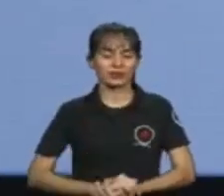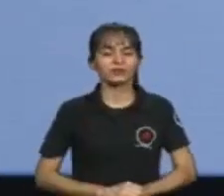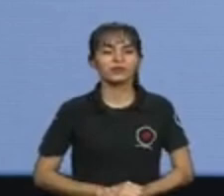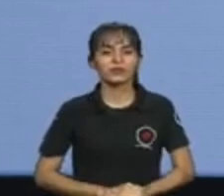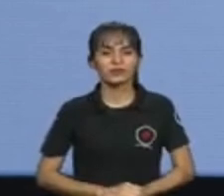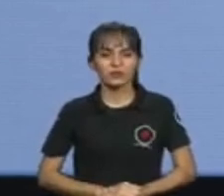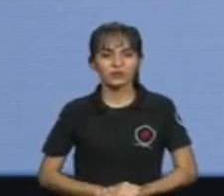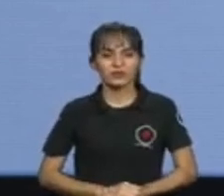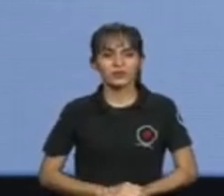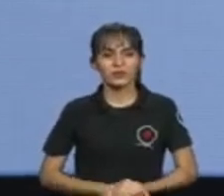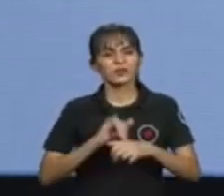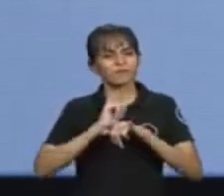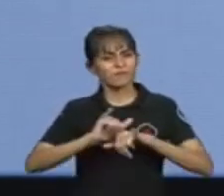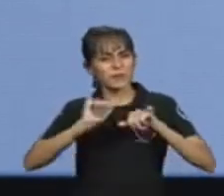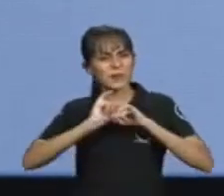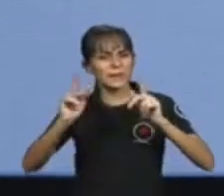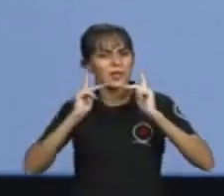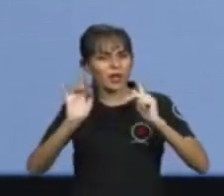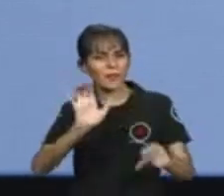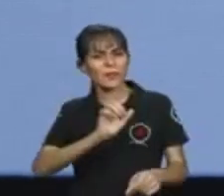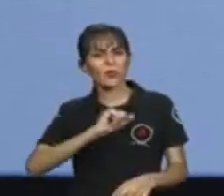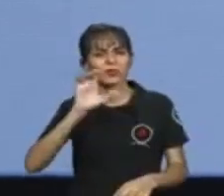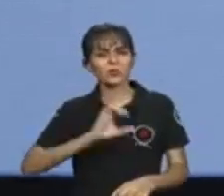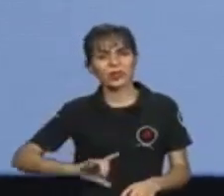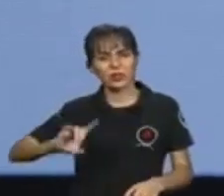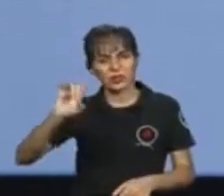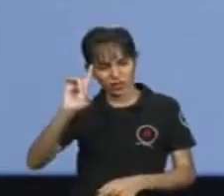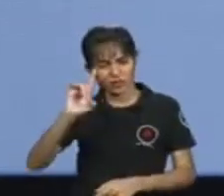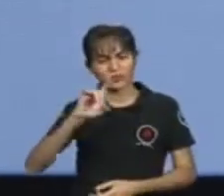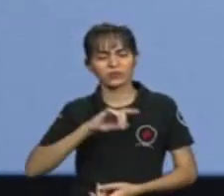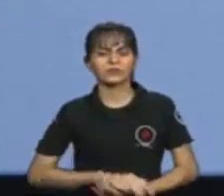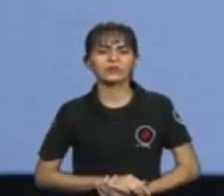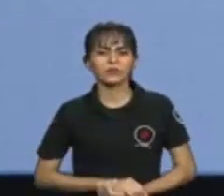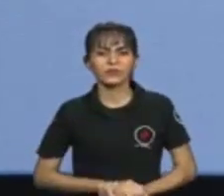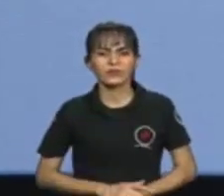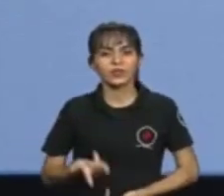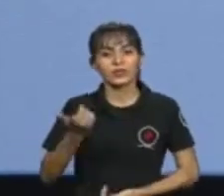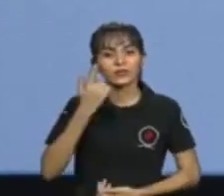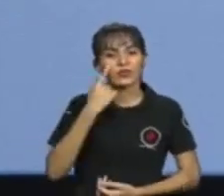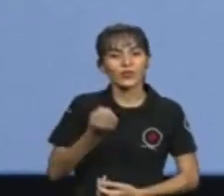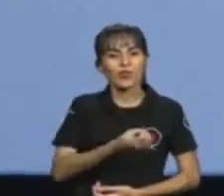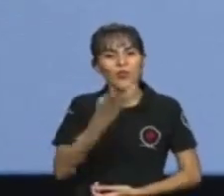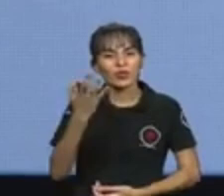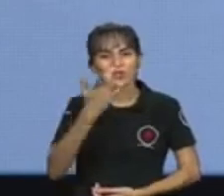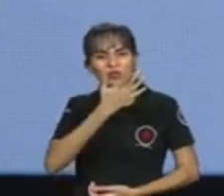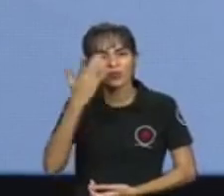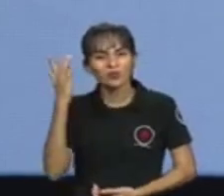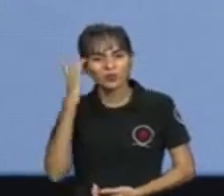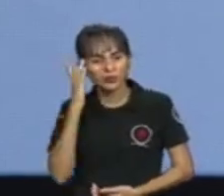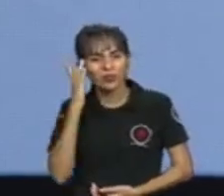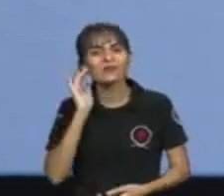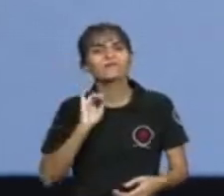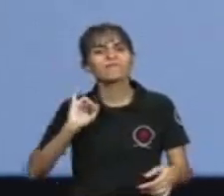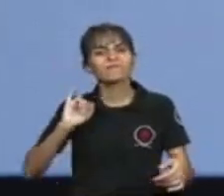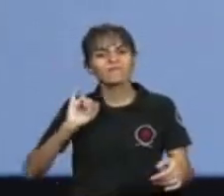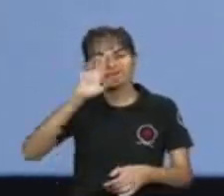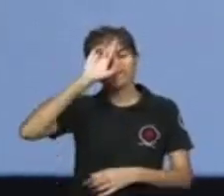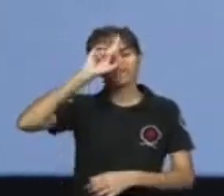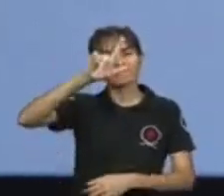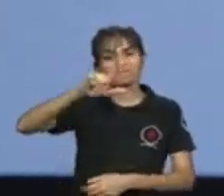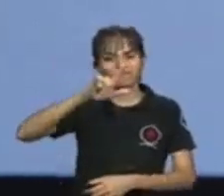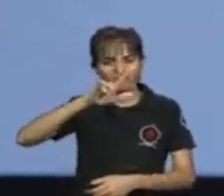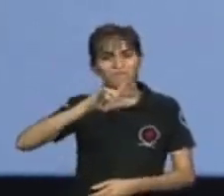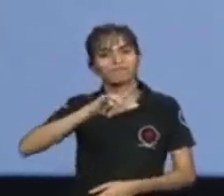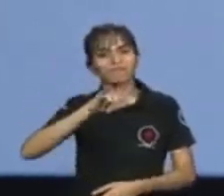Estamos falando do amor de Deus, estamos vendo quanta gente ainda enganada,